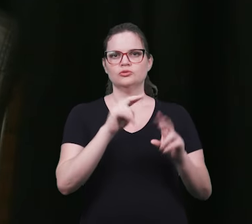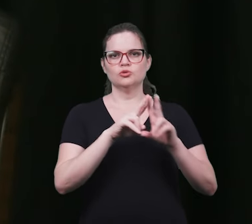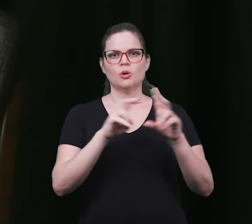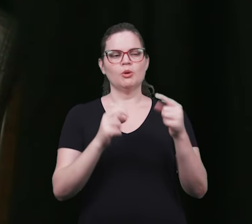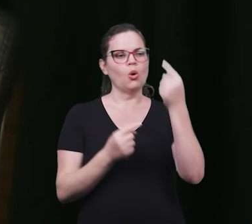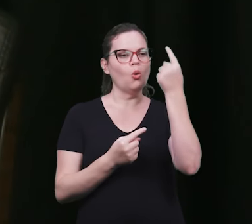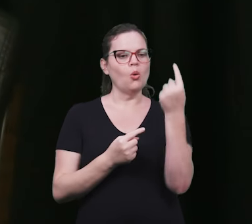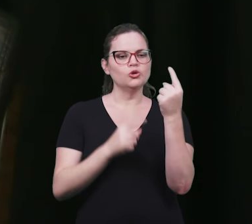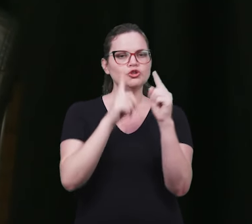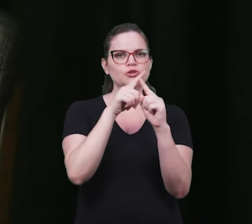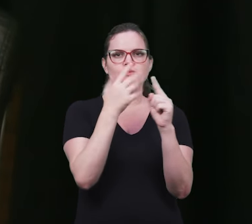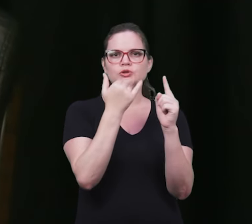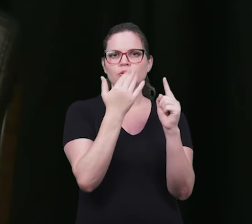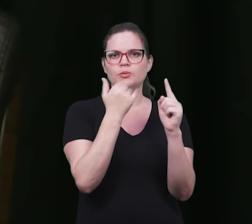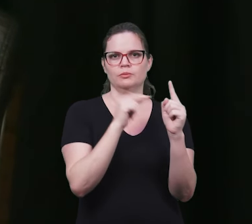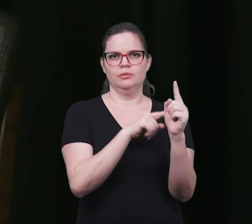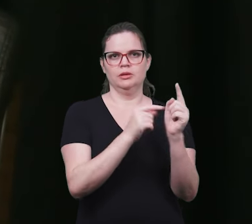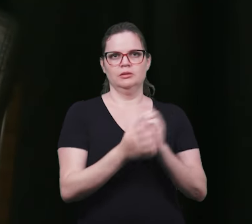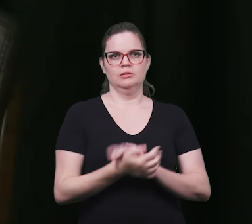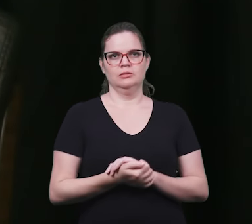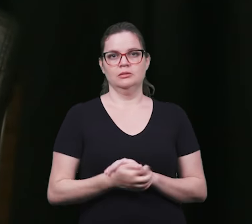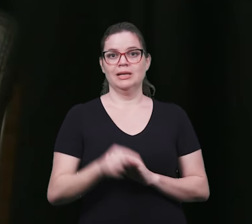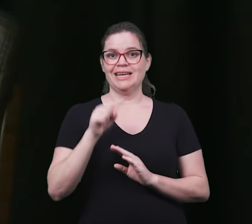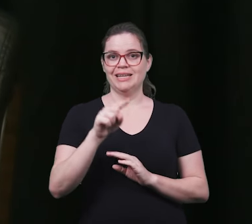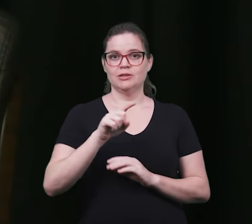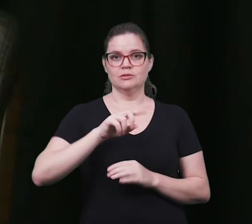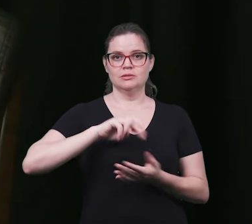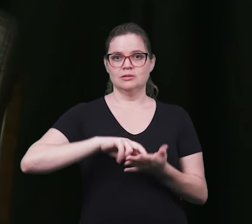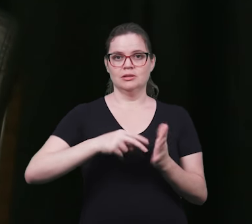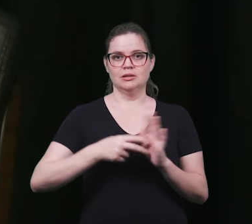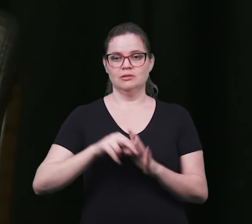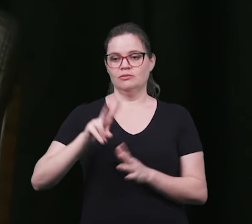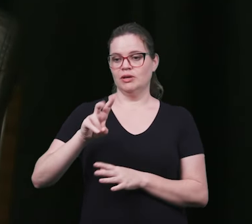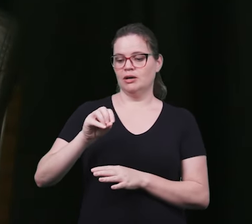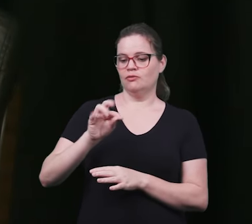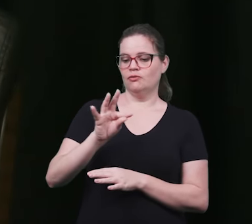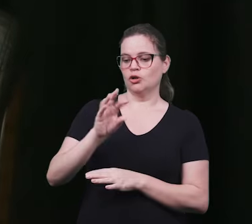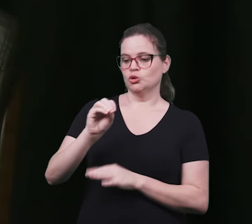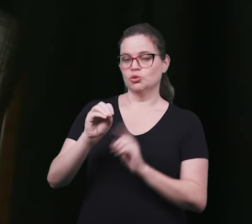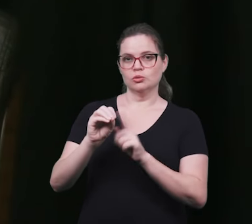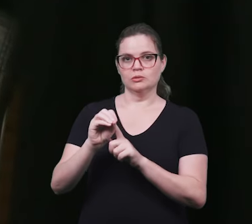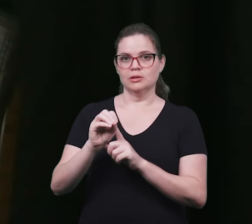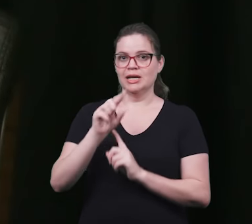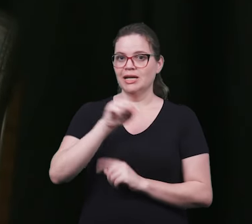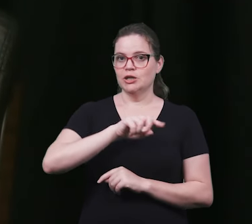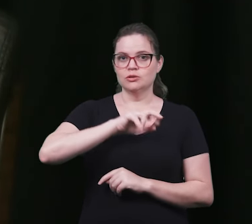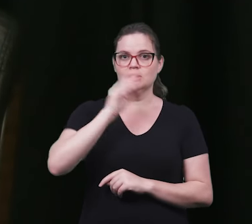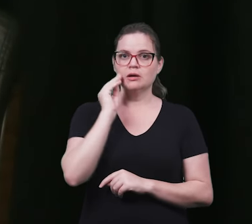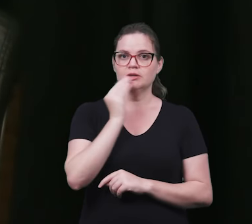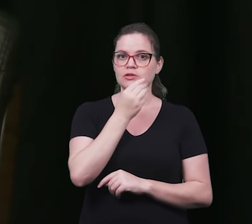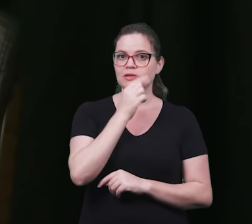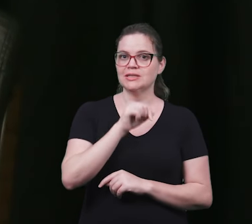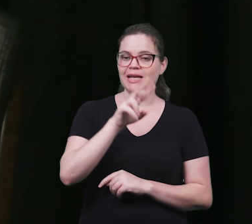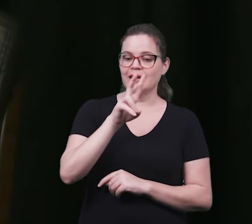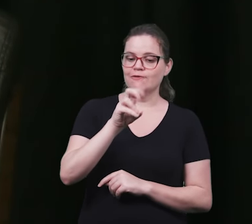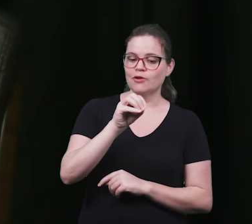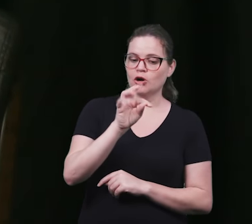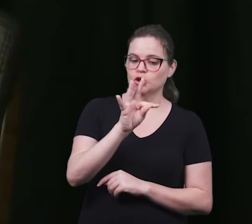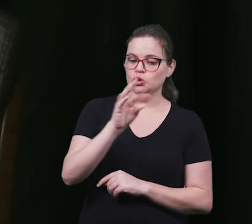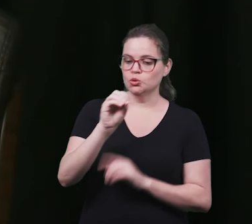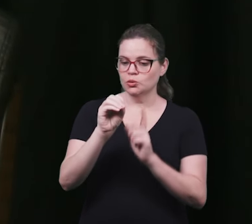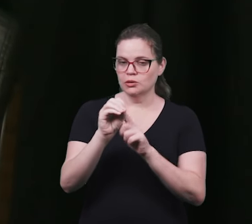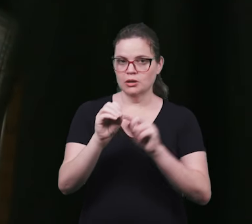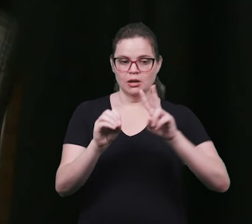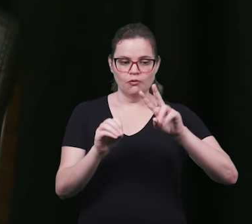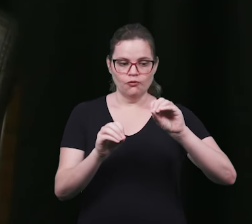determinado alimento. Isso chama-se voto, e voto é lá coisa do Velho Testamento. Não existe voto